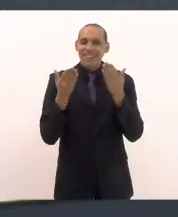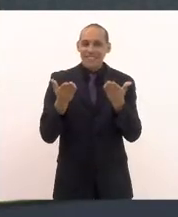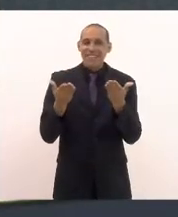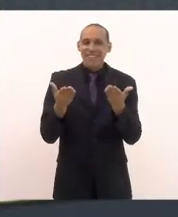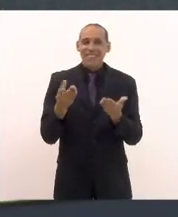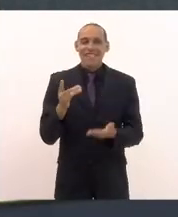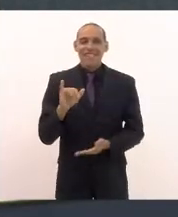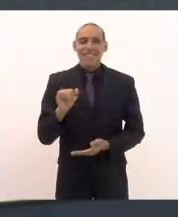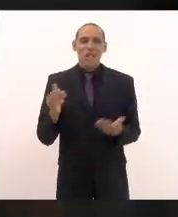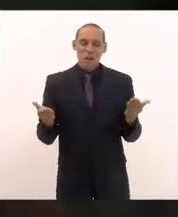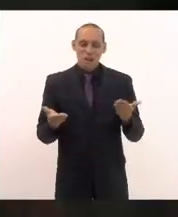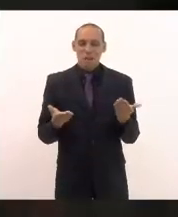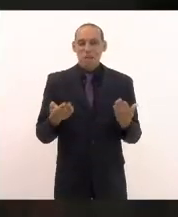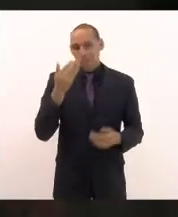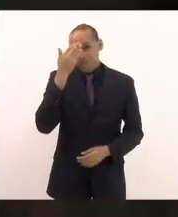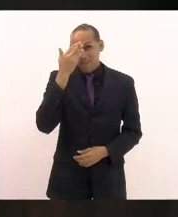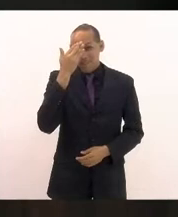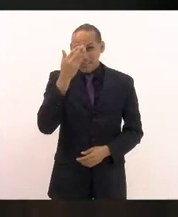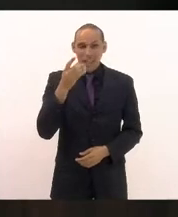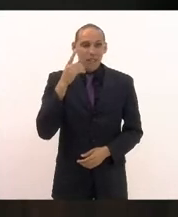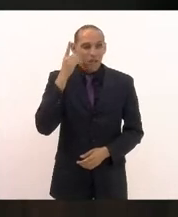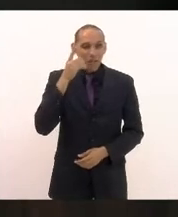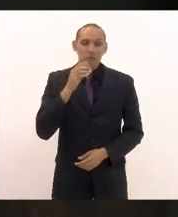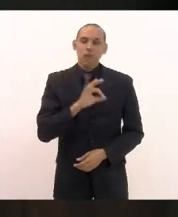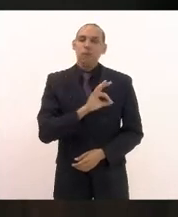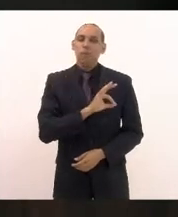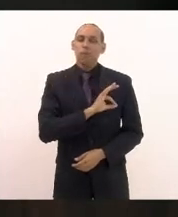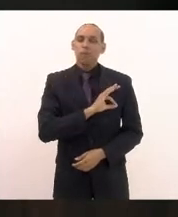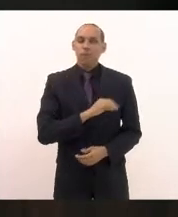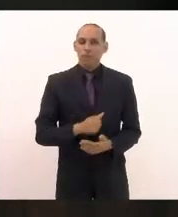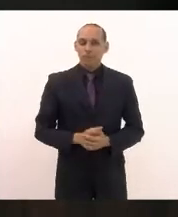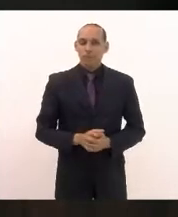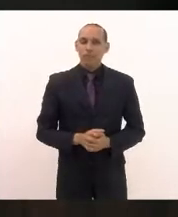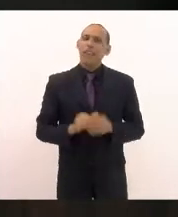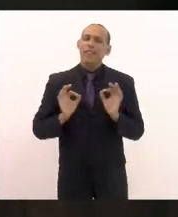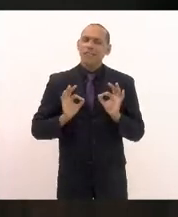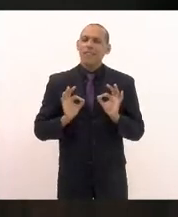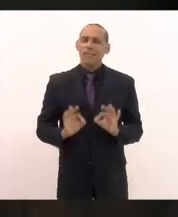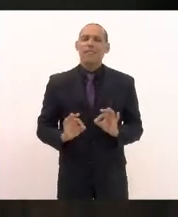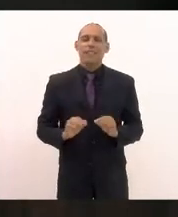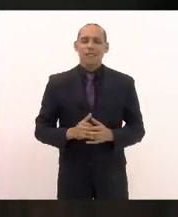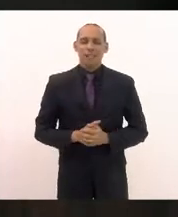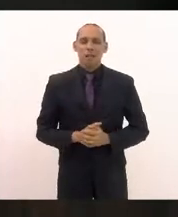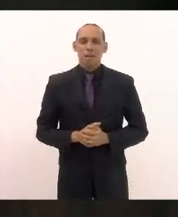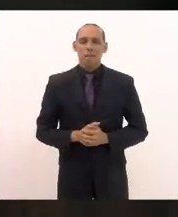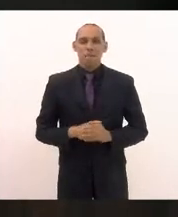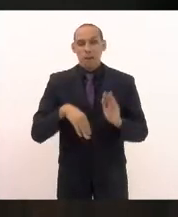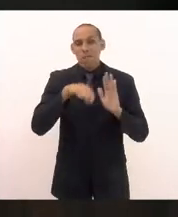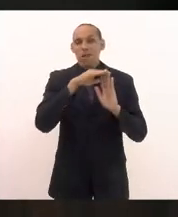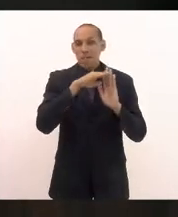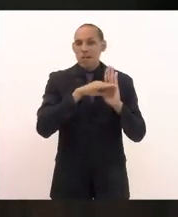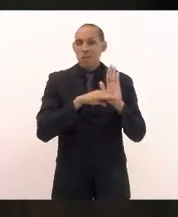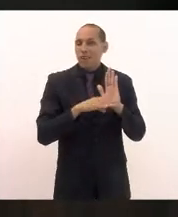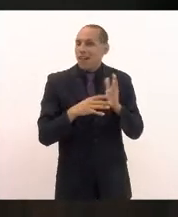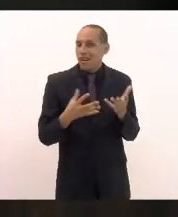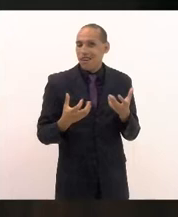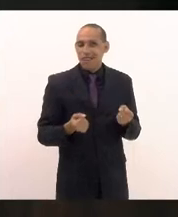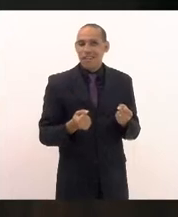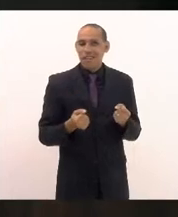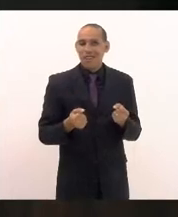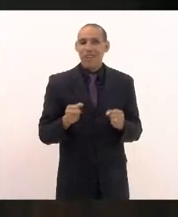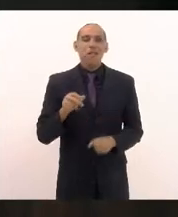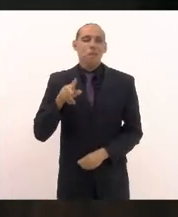de hoje. Obrigada. Obrigada, deputada Marta Rocha. Com certeza, a pauta foi acatada pelo presidente